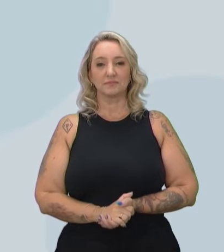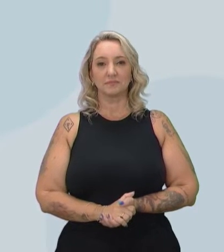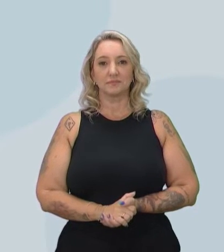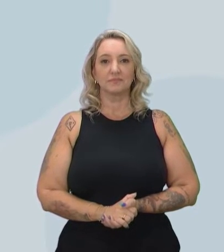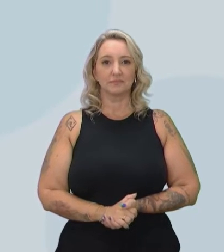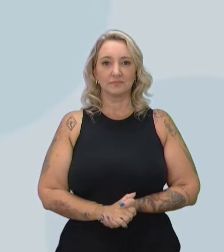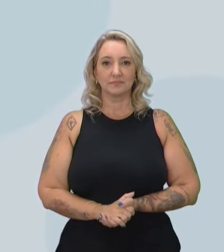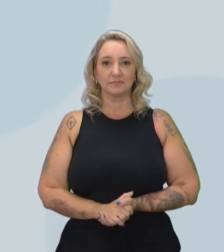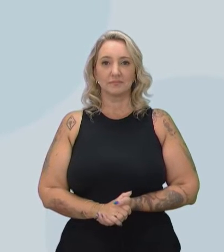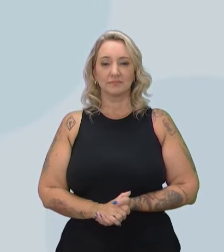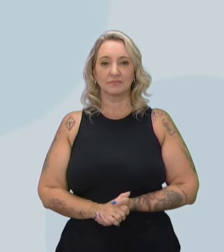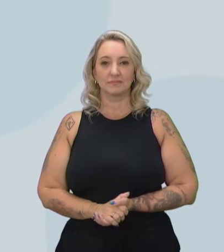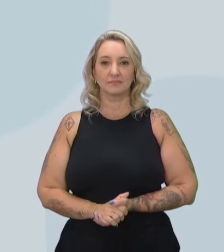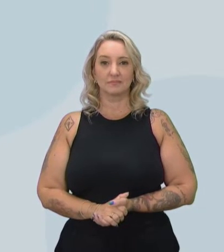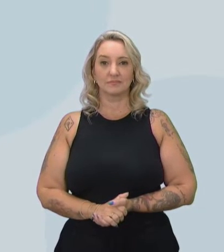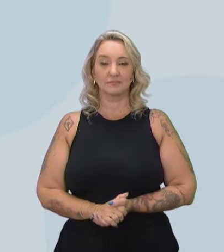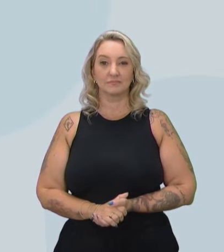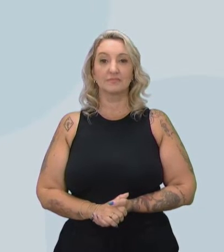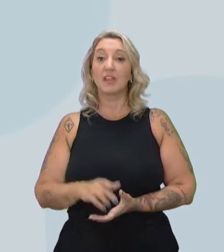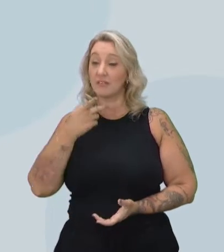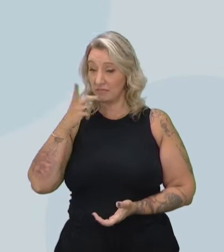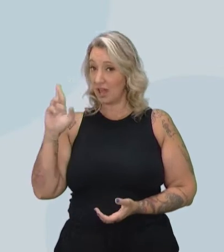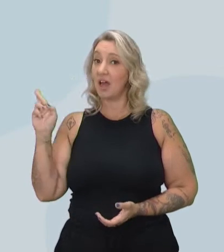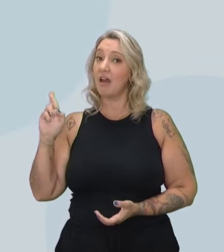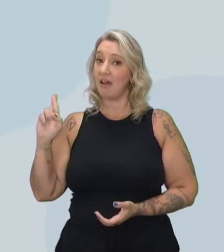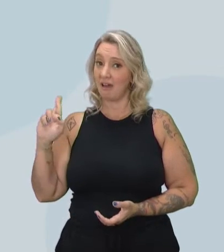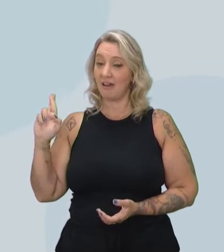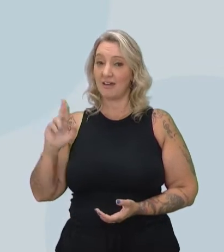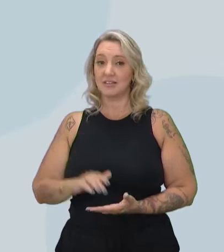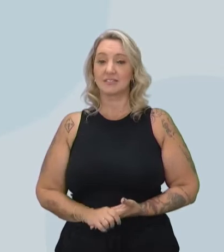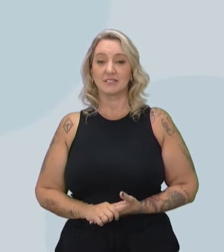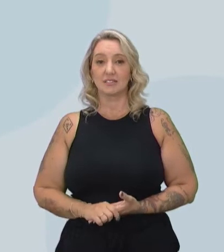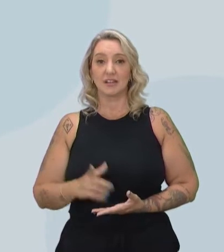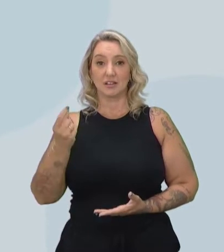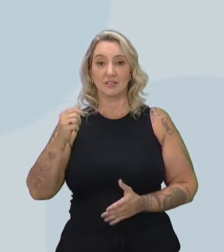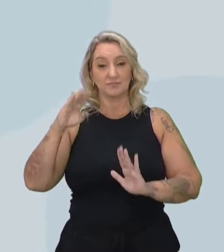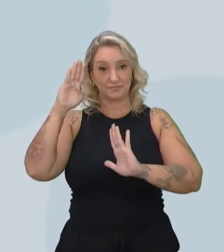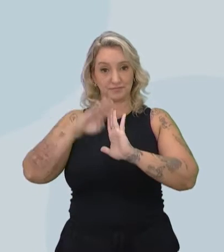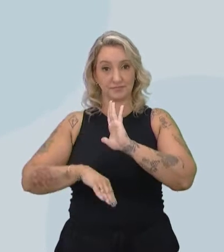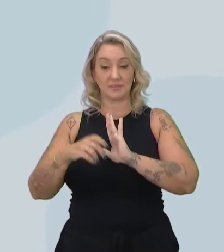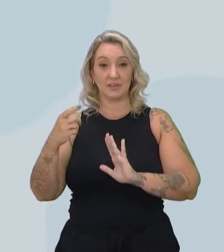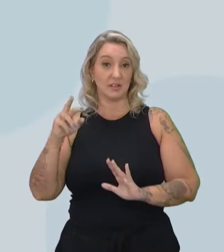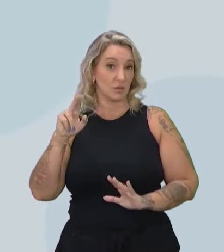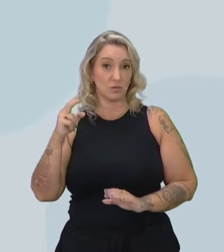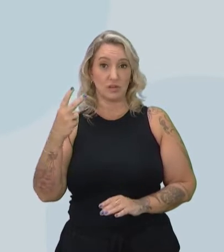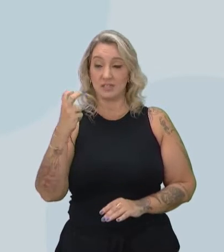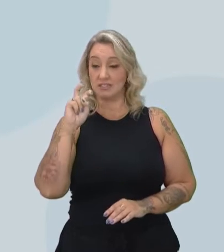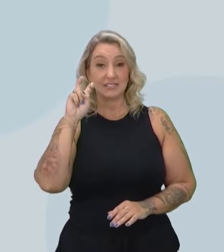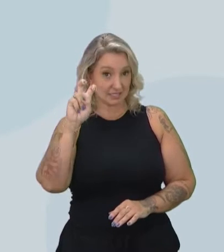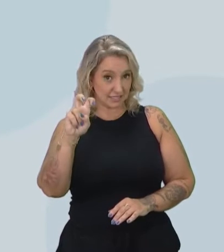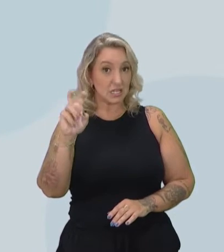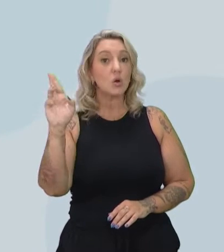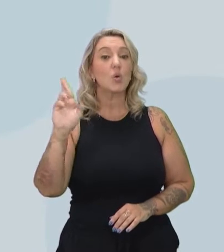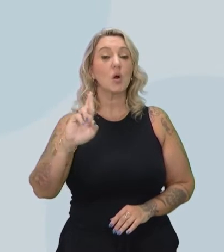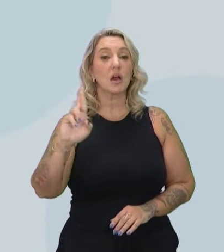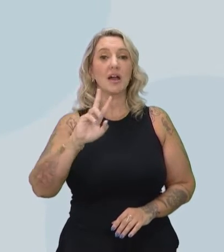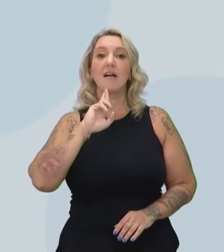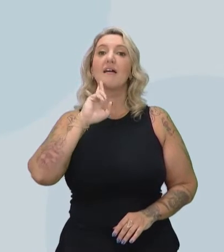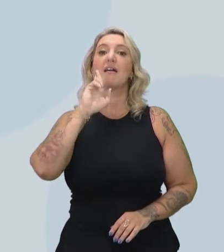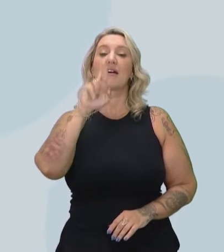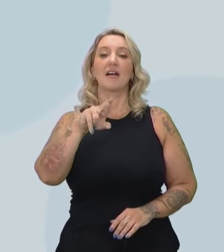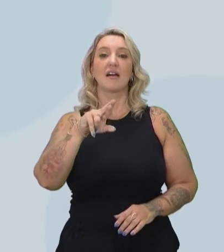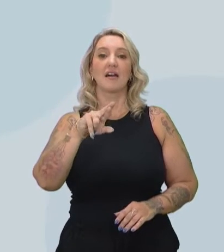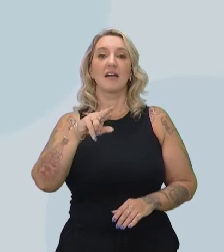R$5. A gente está falando em reais. Então, o valor do desconto é igual a R$5. Respondendo